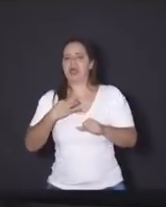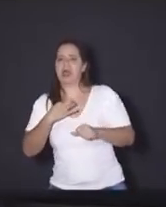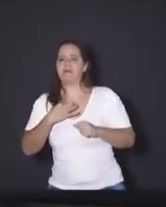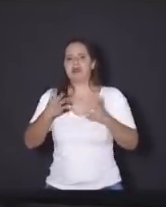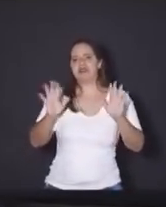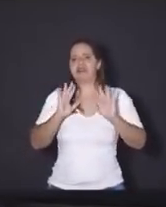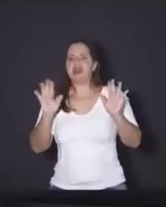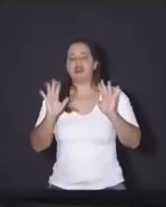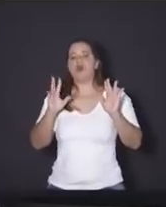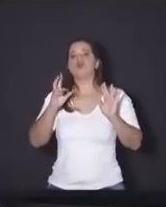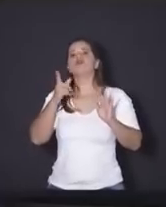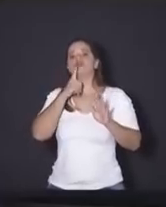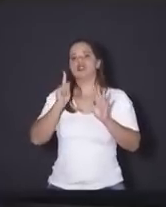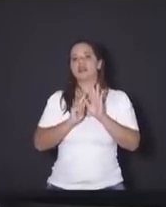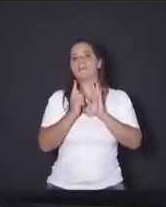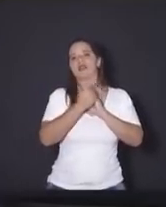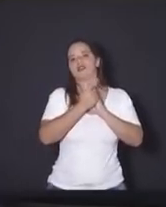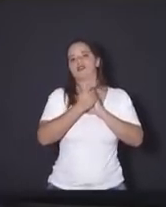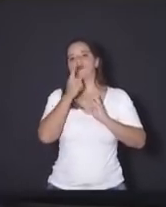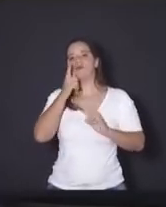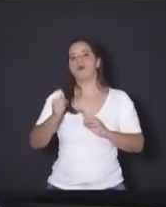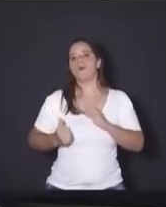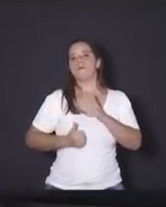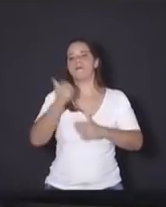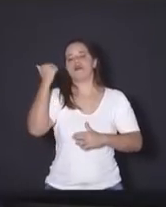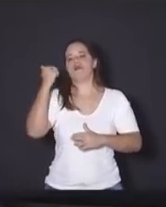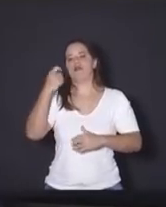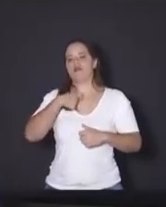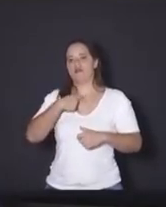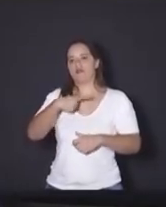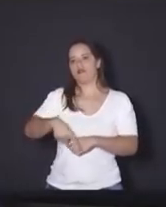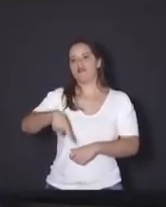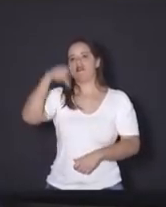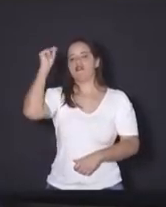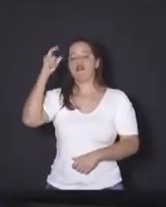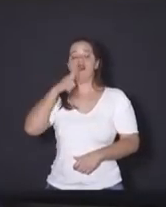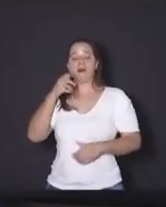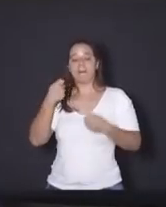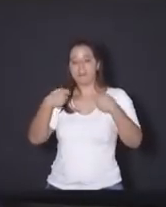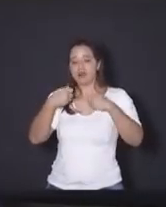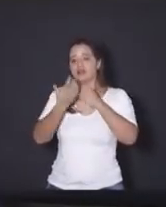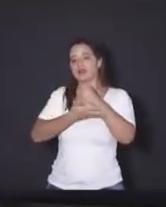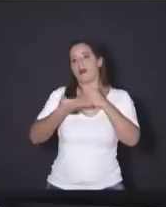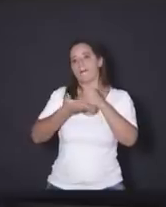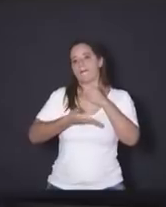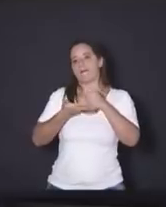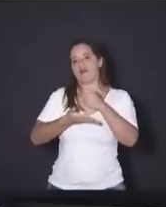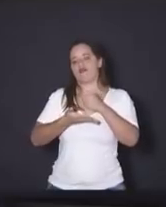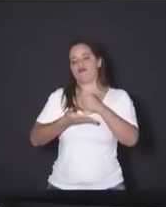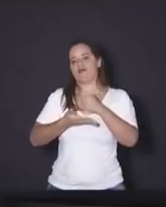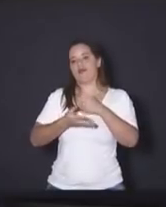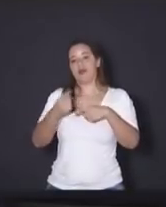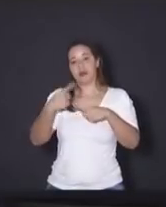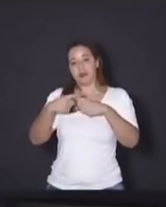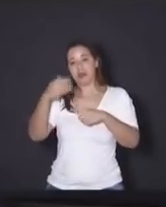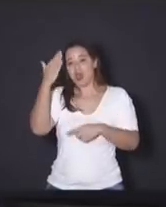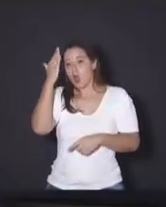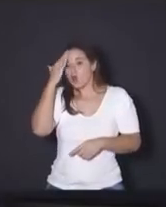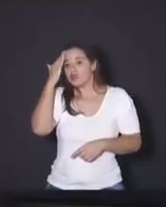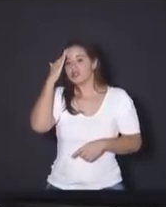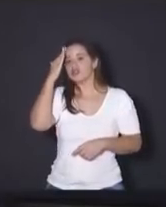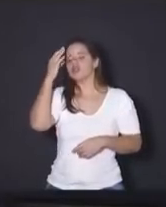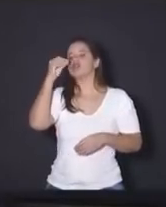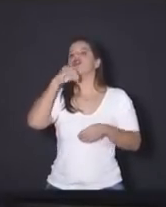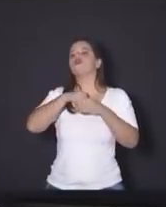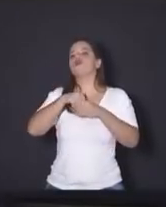tem que definir princípios e esses princípios precisão seus balizadores da sua ação porque eu sei quando eu